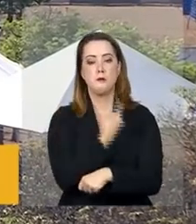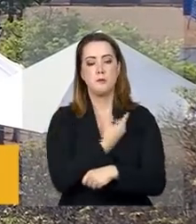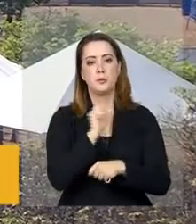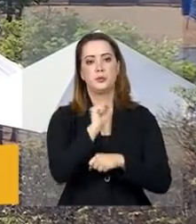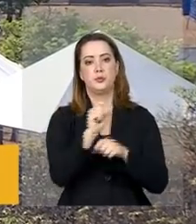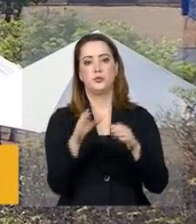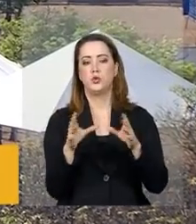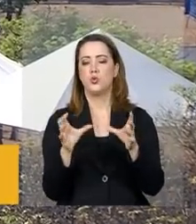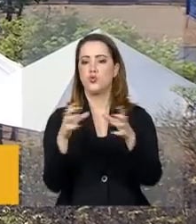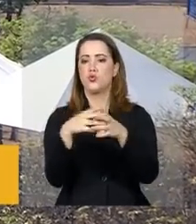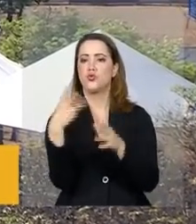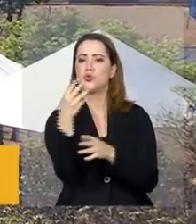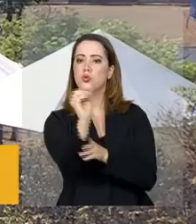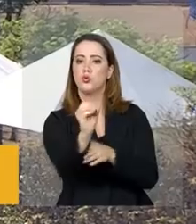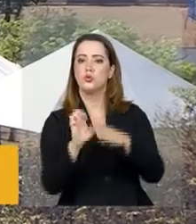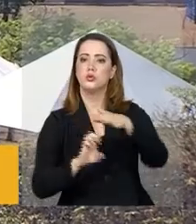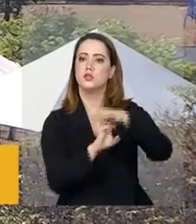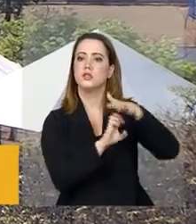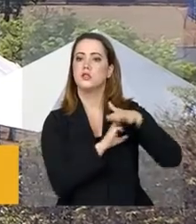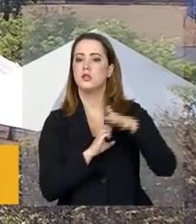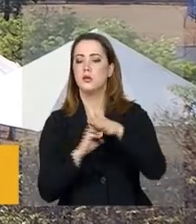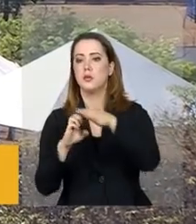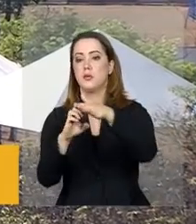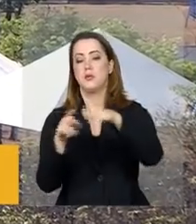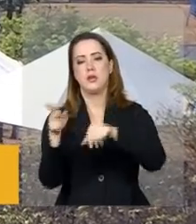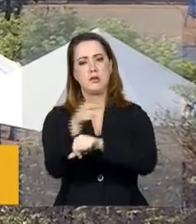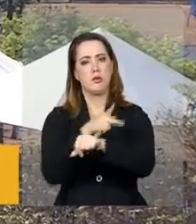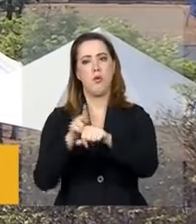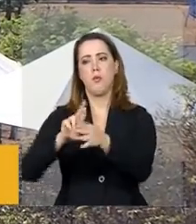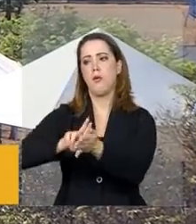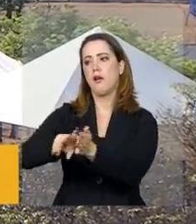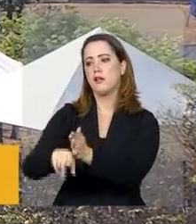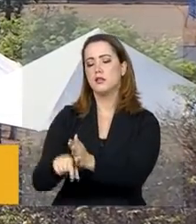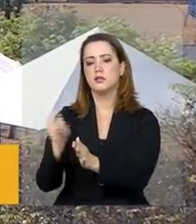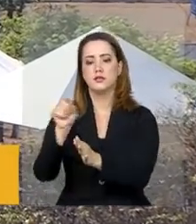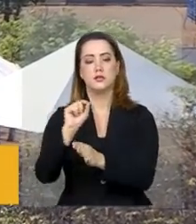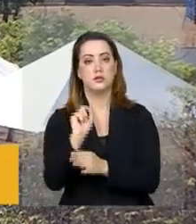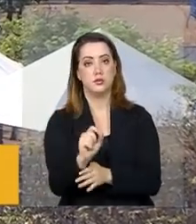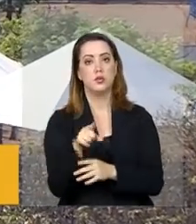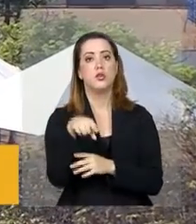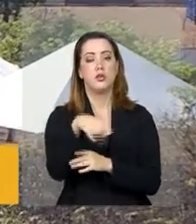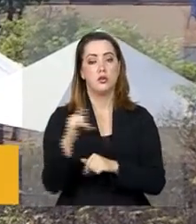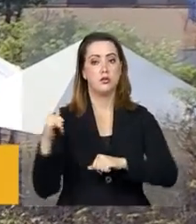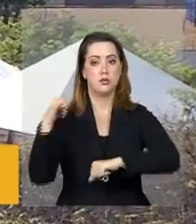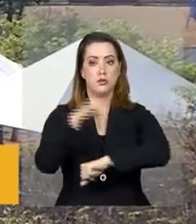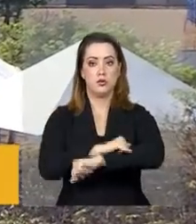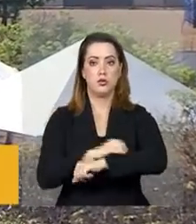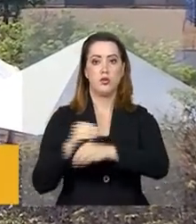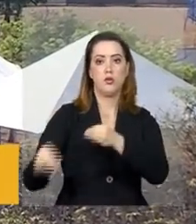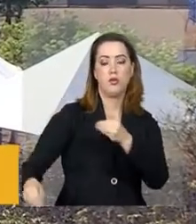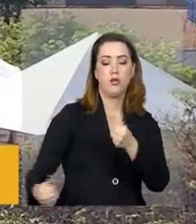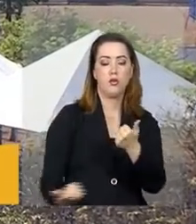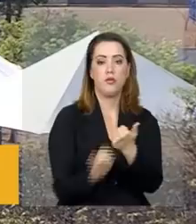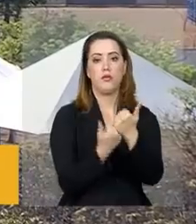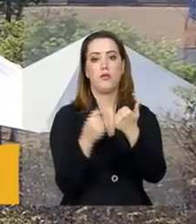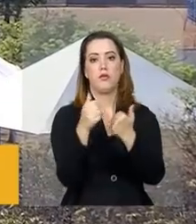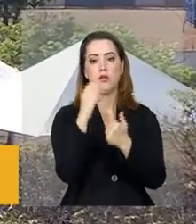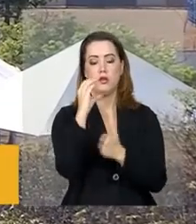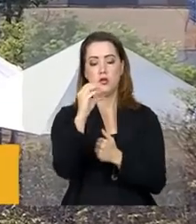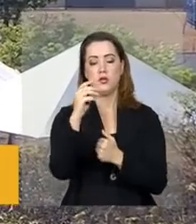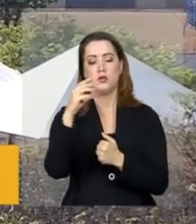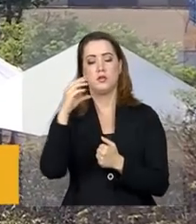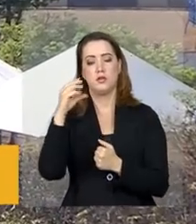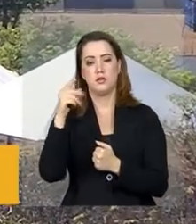30 empresas, parceria com a Argentina, República Tcheca, também Portugal. É uma aeronave que vem substituir o C-130, a maior aeronave